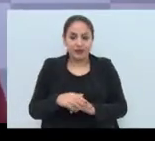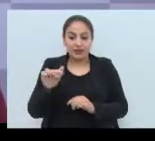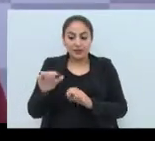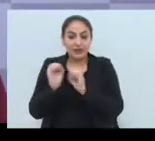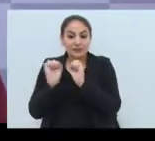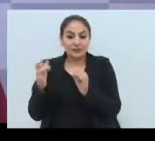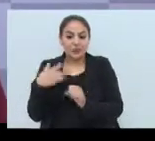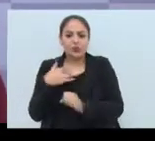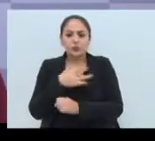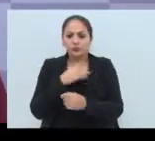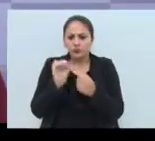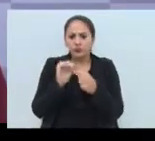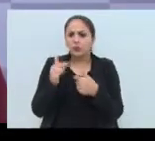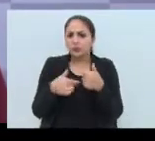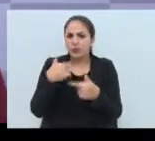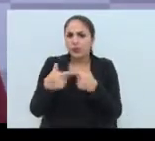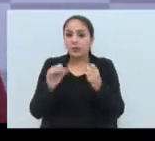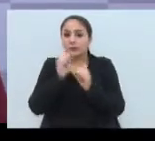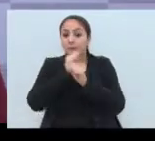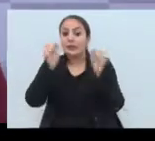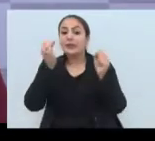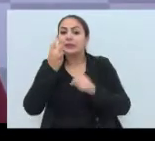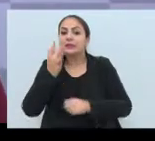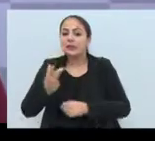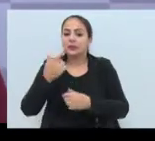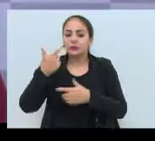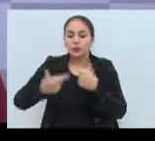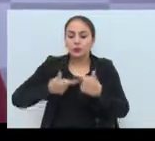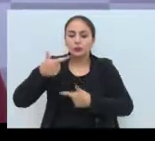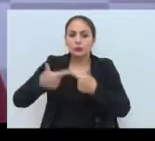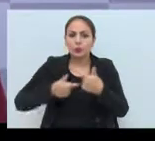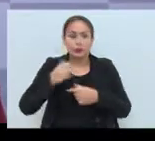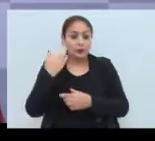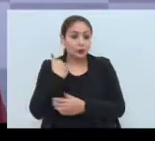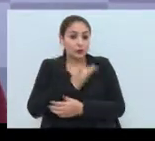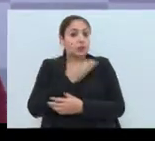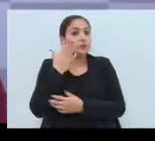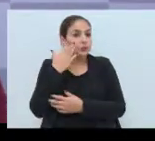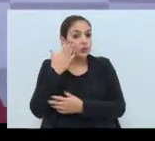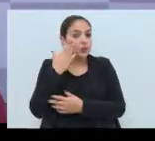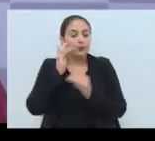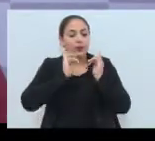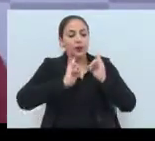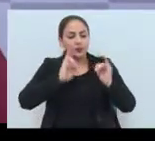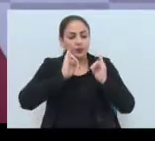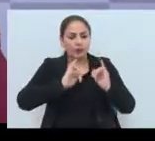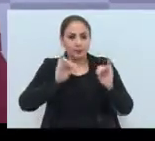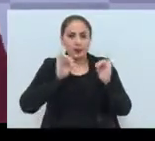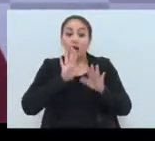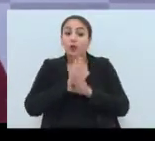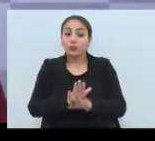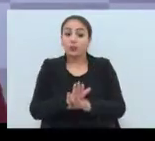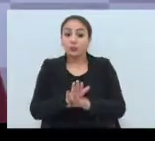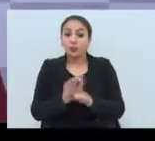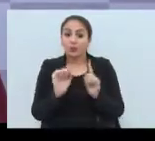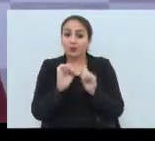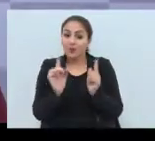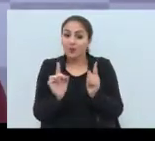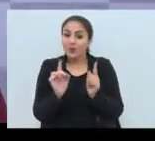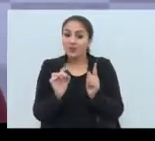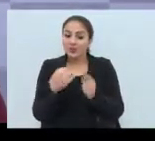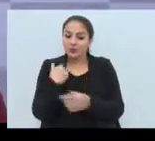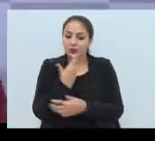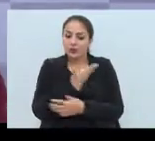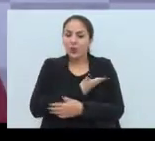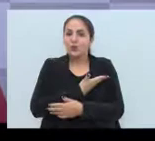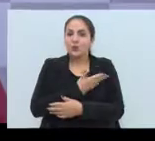fazendo um trabalho rigoroso, né? Manhã e tarde. Mas assim, tu sabe que a campanha de prevenção, ela ajuda. Mas